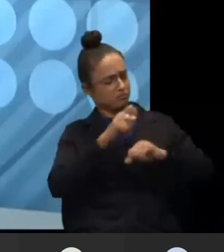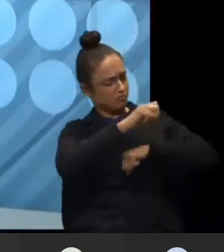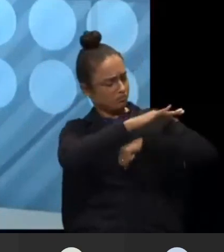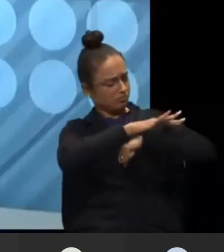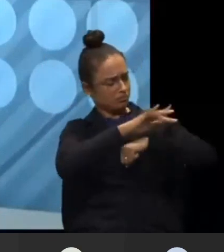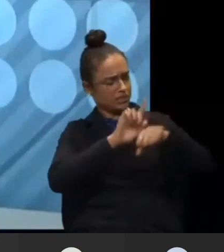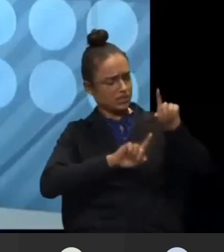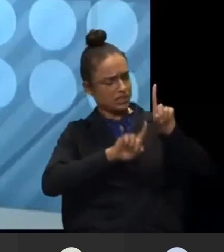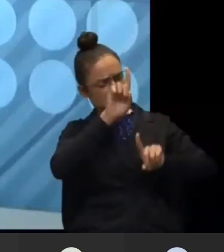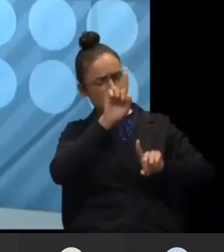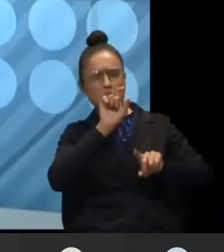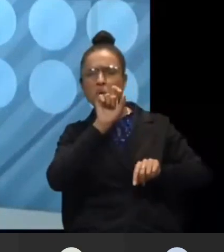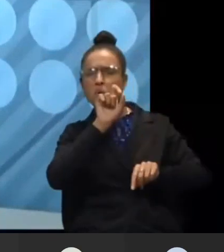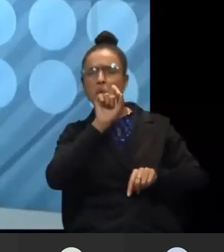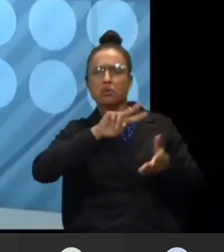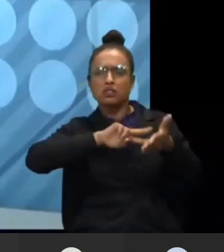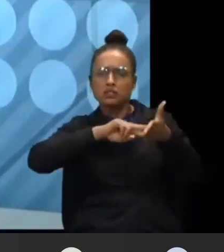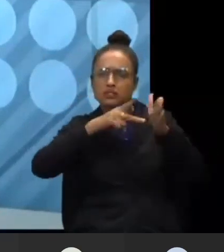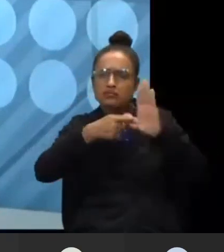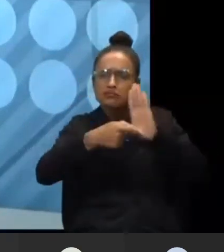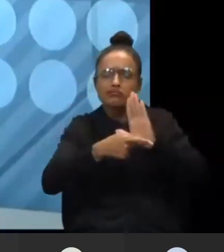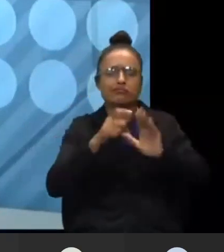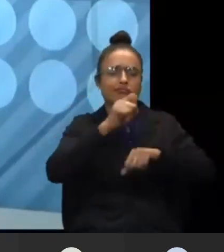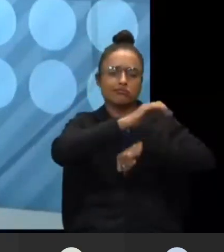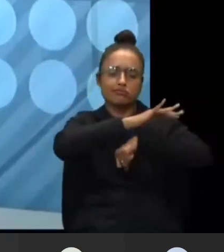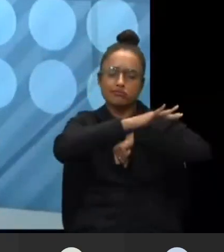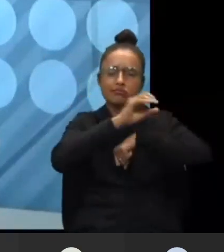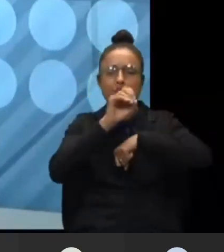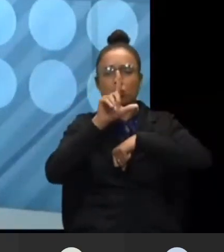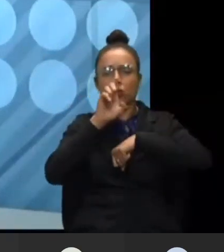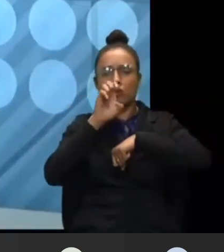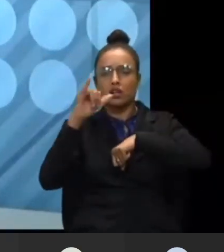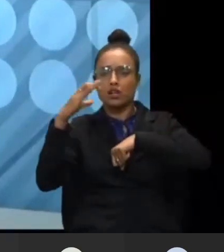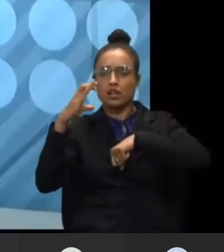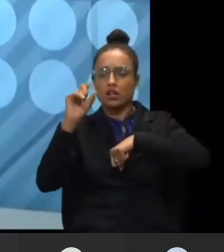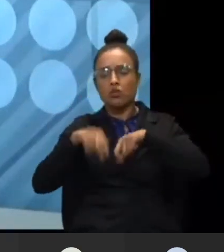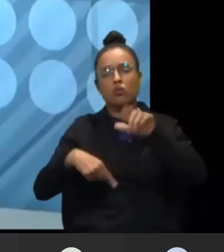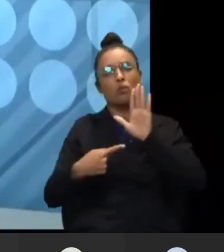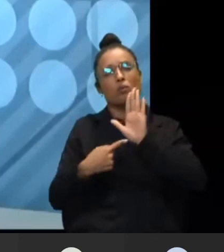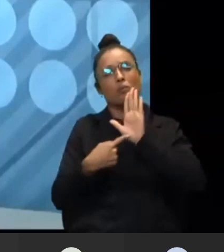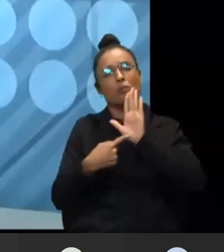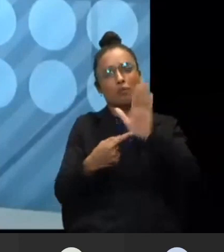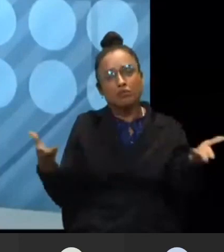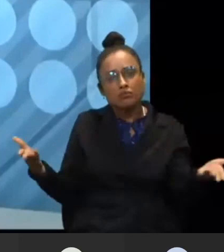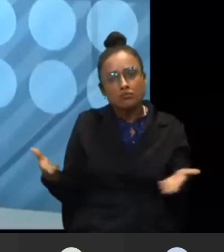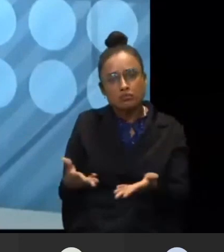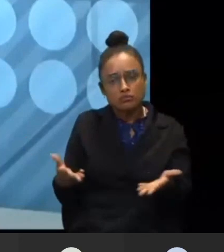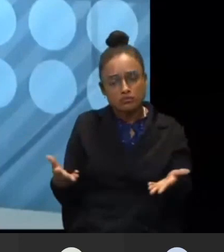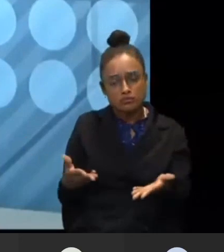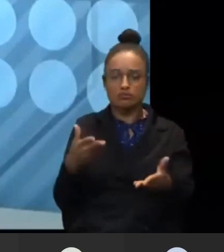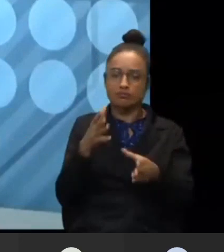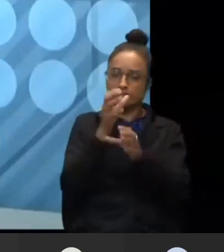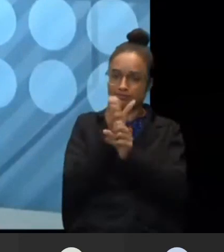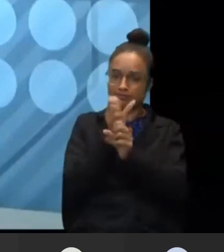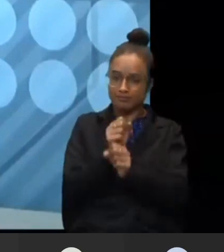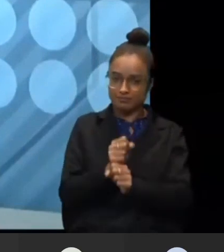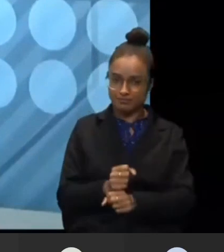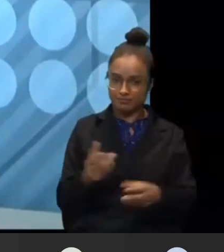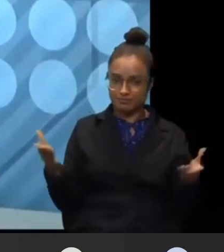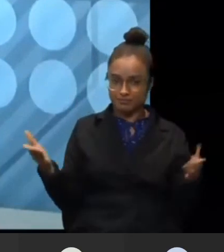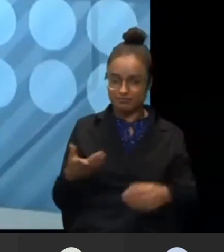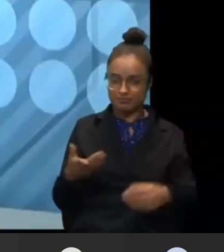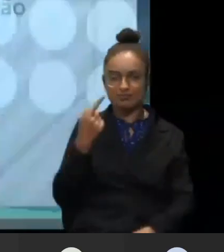acidez, o que simboliza esse ácido oleico, o que representa para nós, né, esses cálculos.